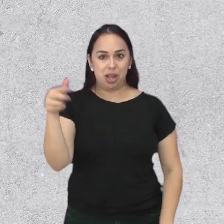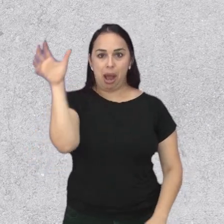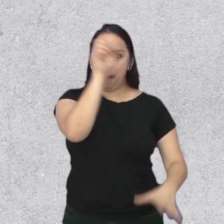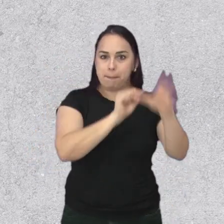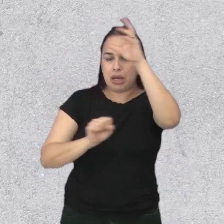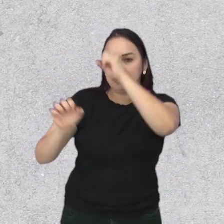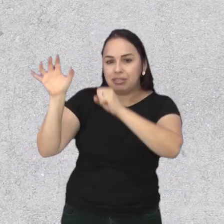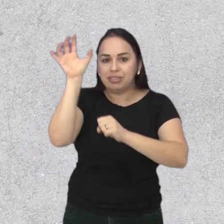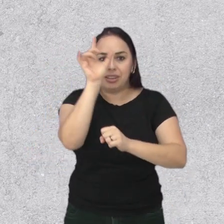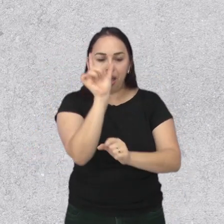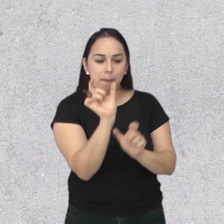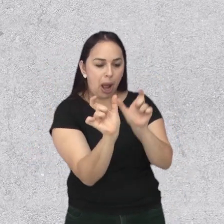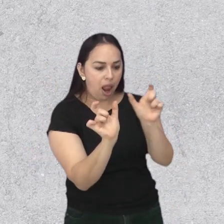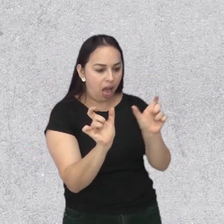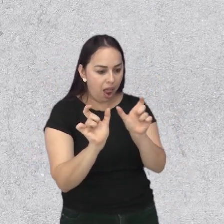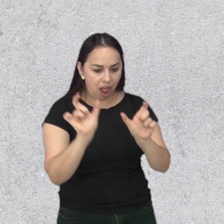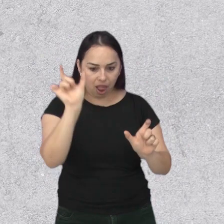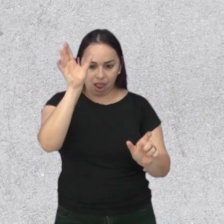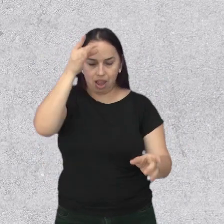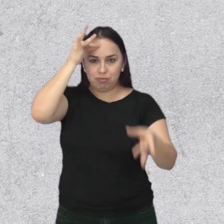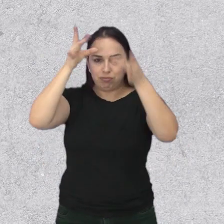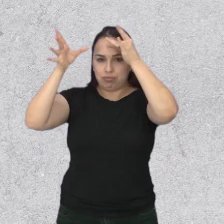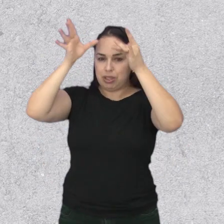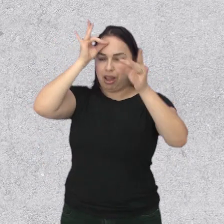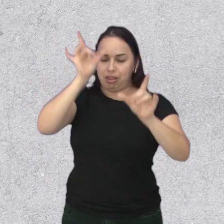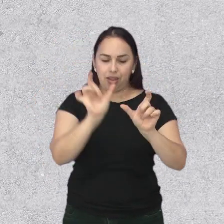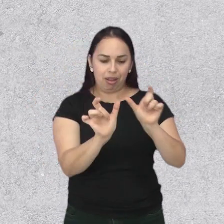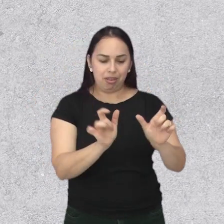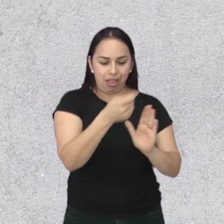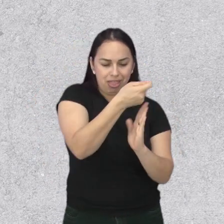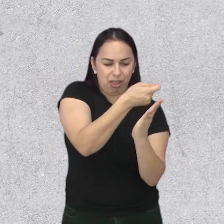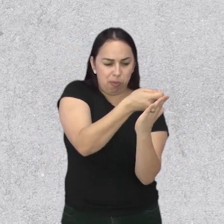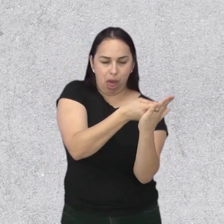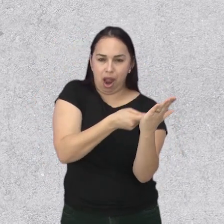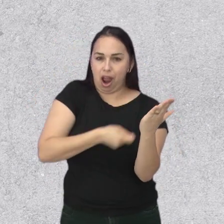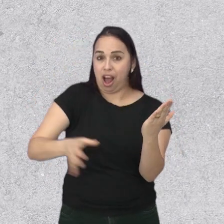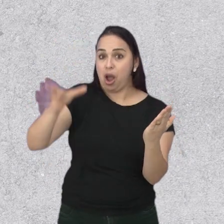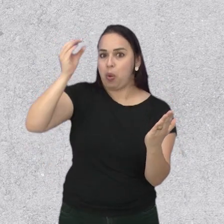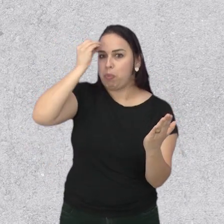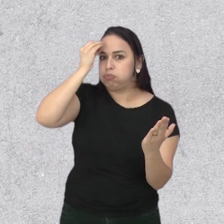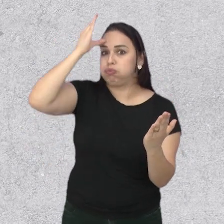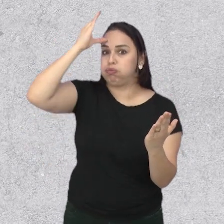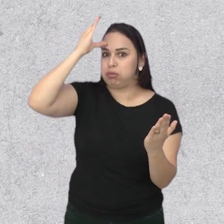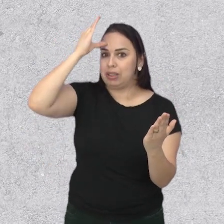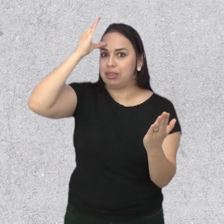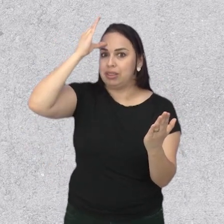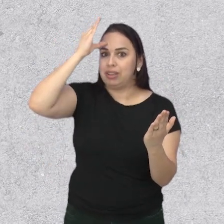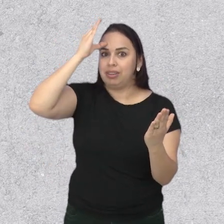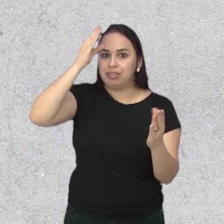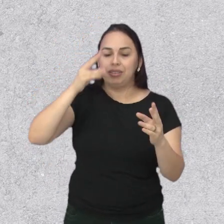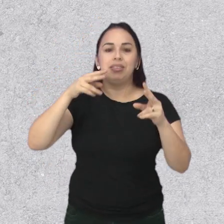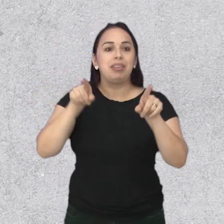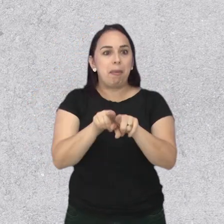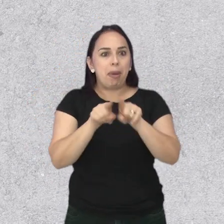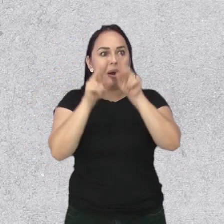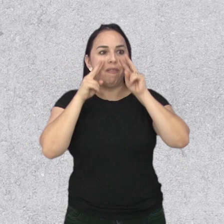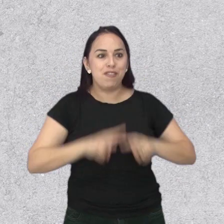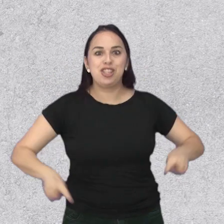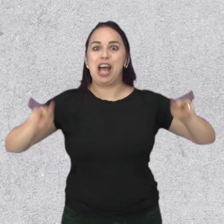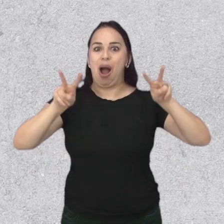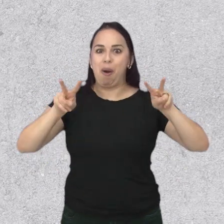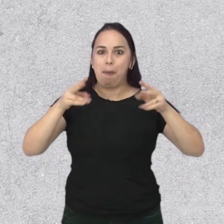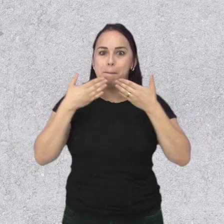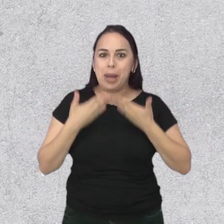7. Aprendemos a mergulhar nas palavras. O teatro ajuda na compreensão de texto e, consequentemente, amplia a visão